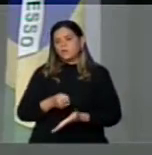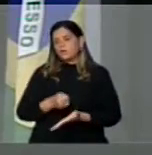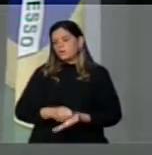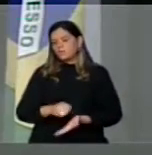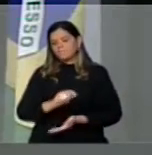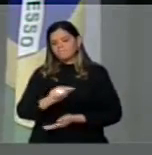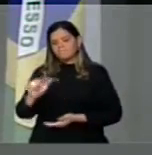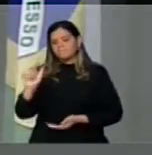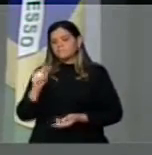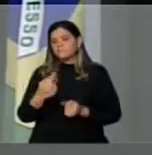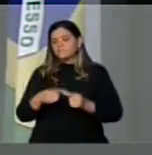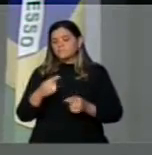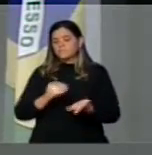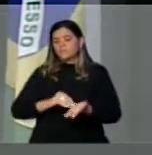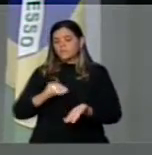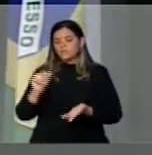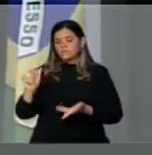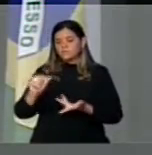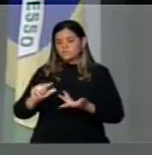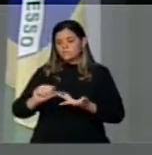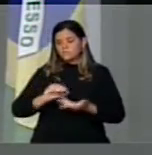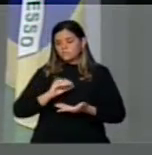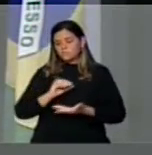por falta de repasse.